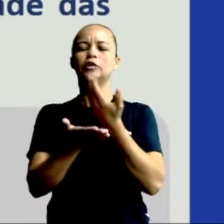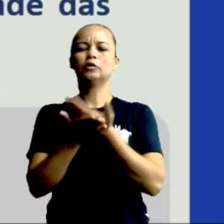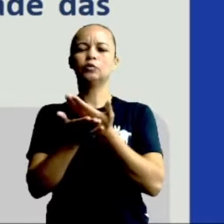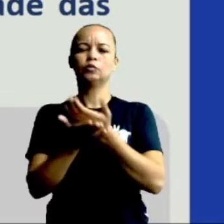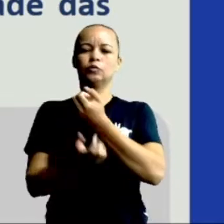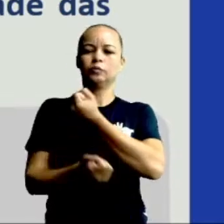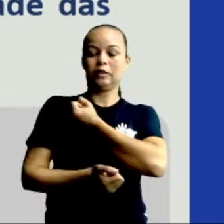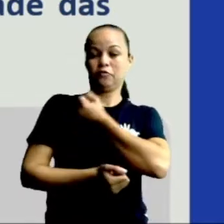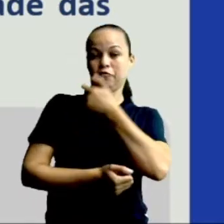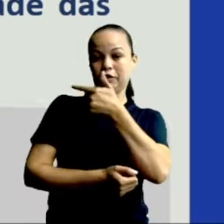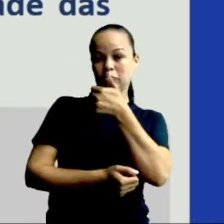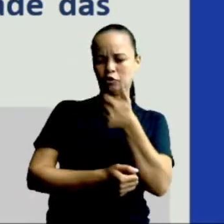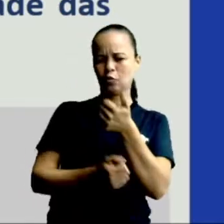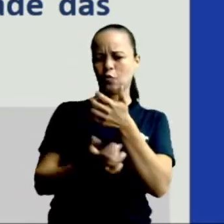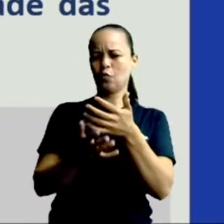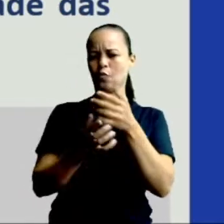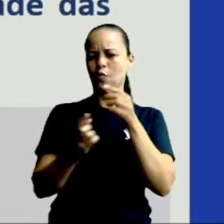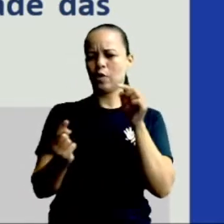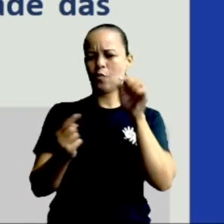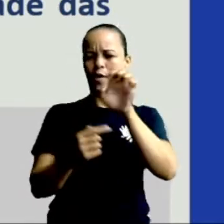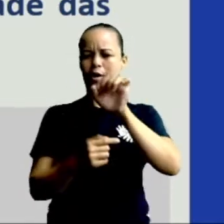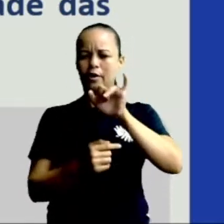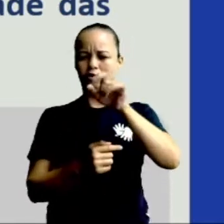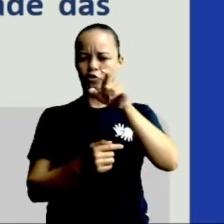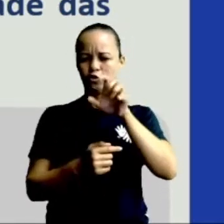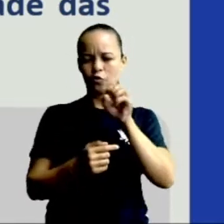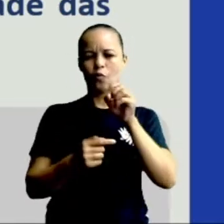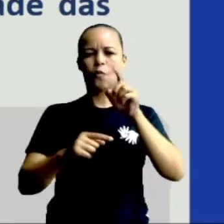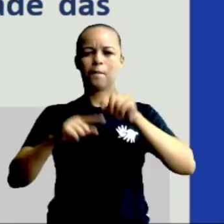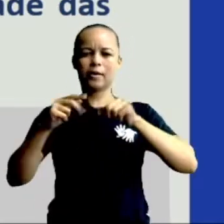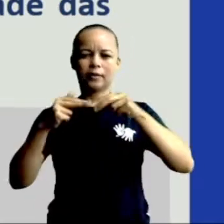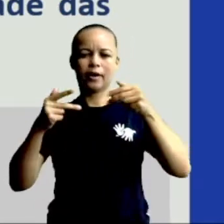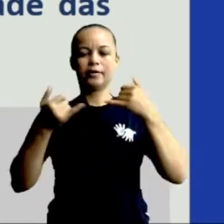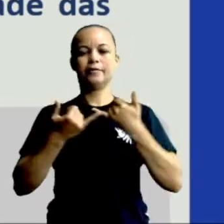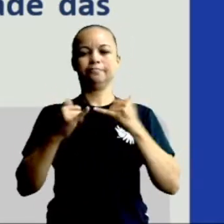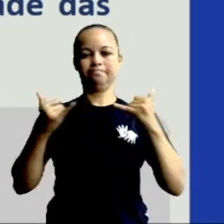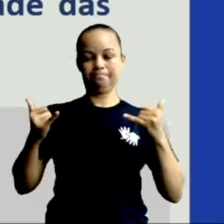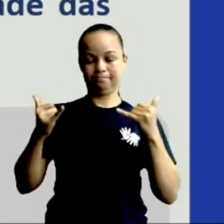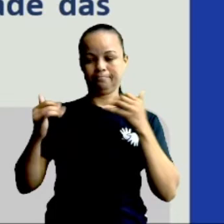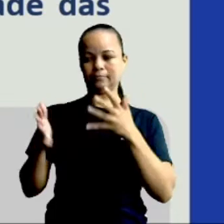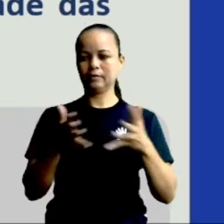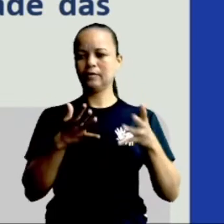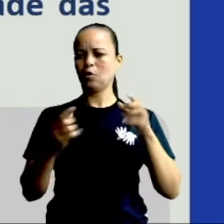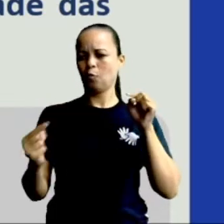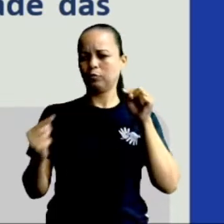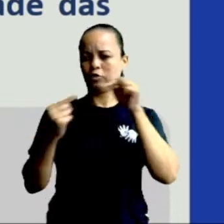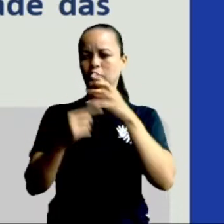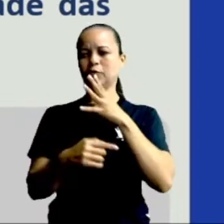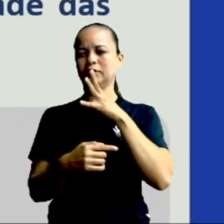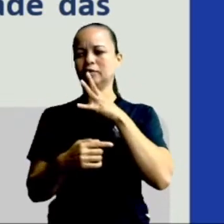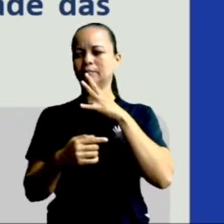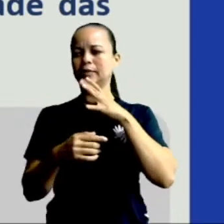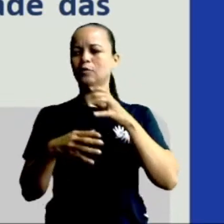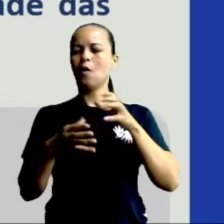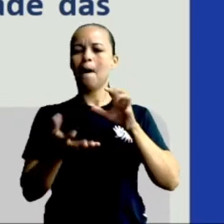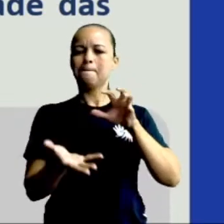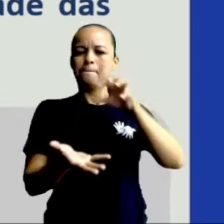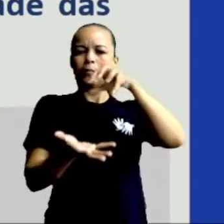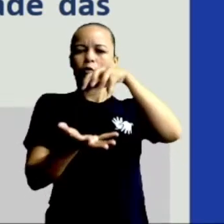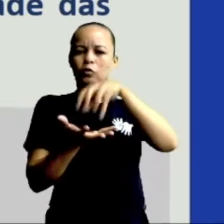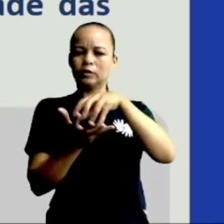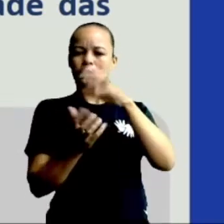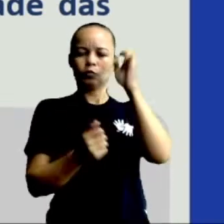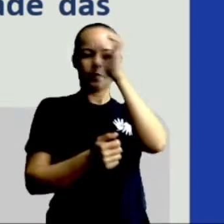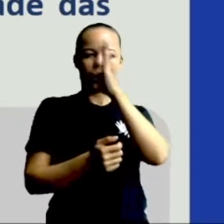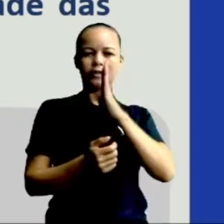é matéria e energia. O objeto de conhecimento é a posição do Brasil no planeta e as estações